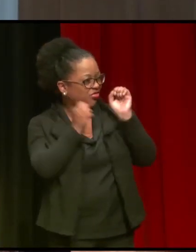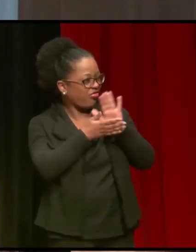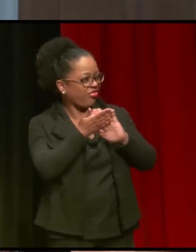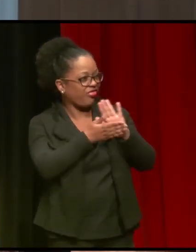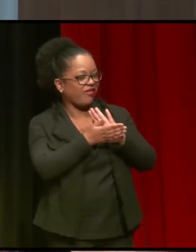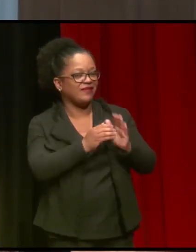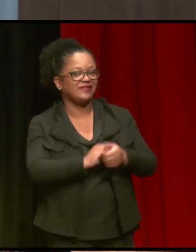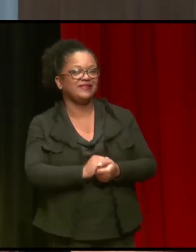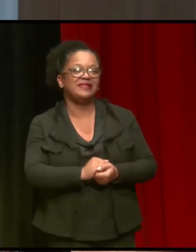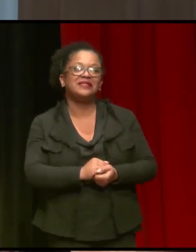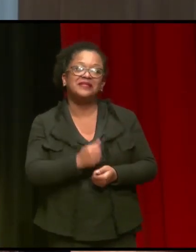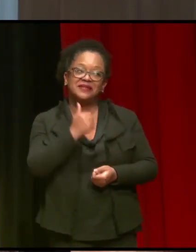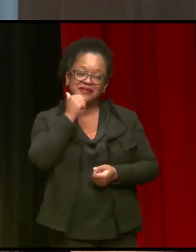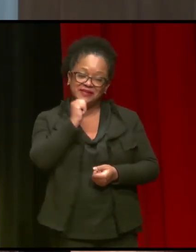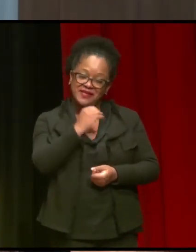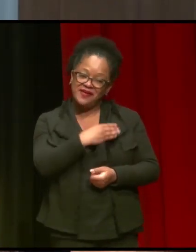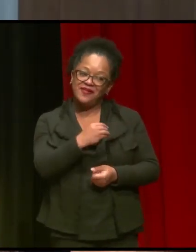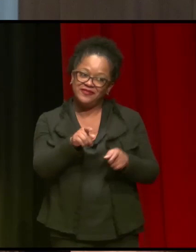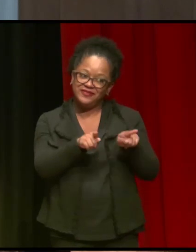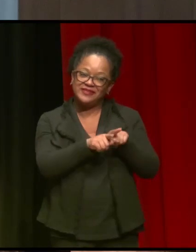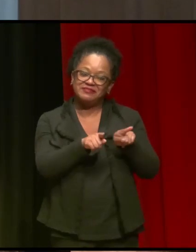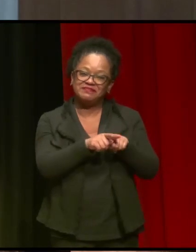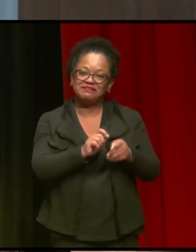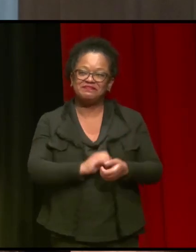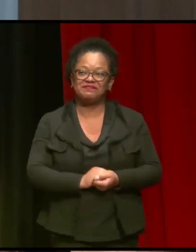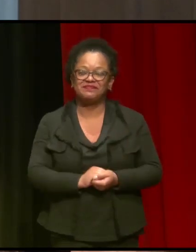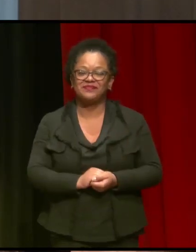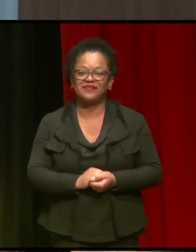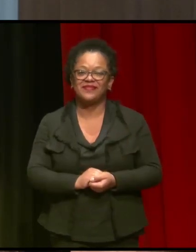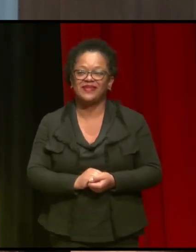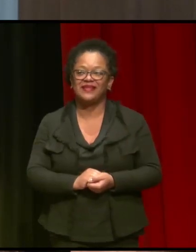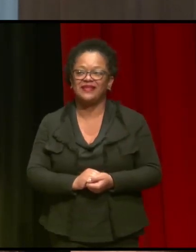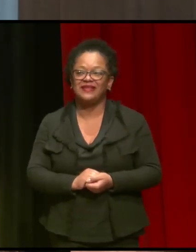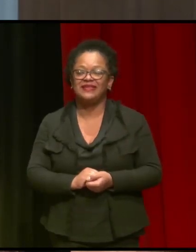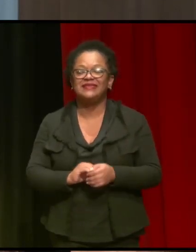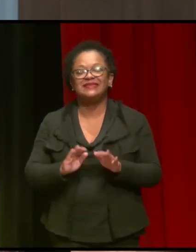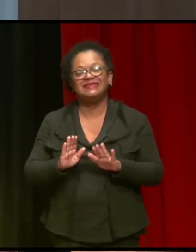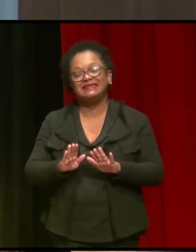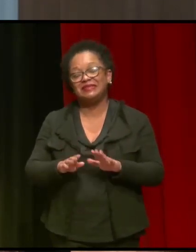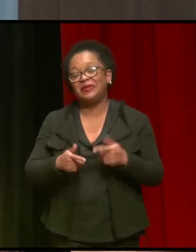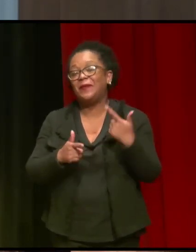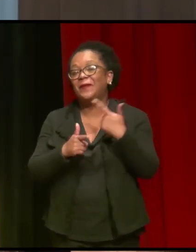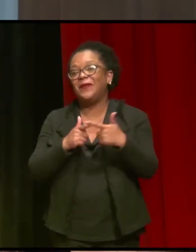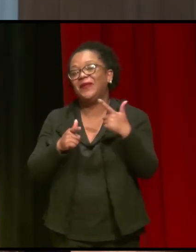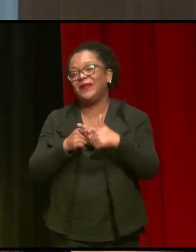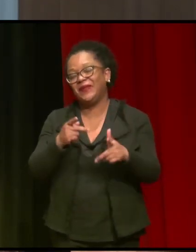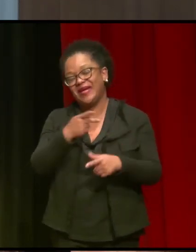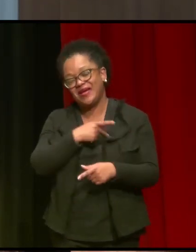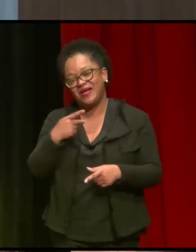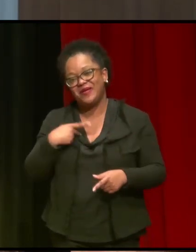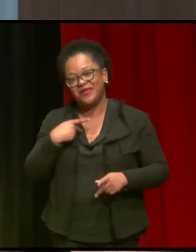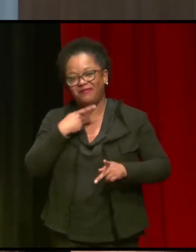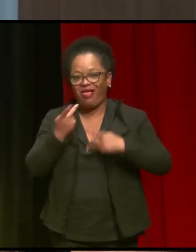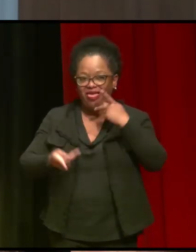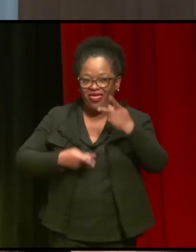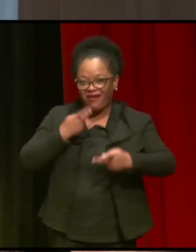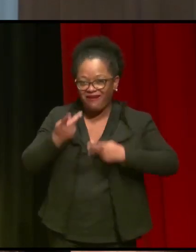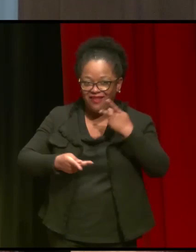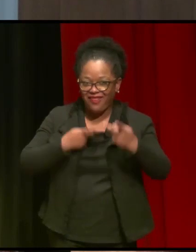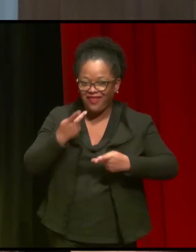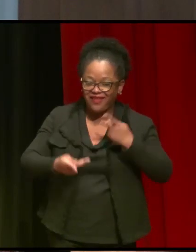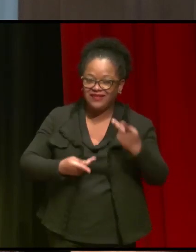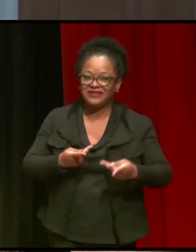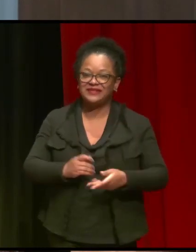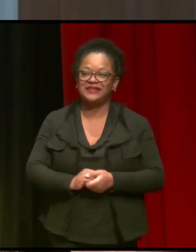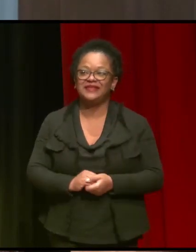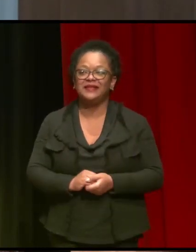Então, né? Então a gente, o pastor tem a maneira de ser falador, né? Eu posso falar aqui até as 10 da manhã, eu fico falando. Mas